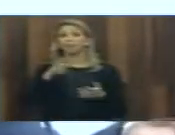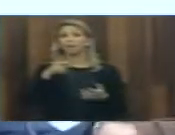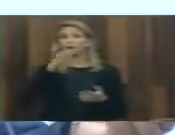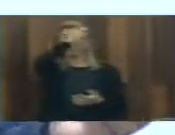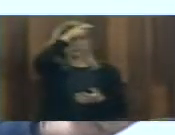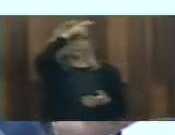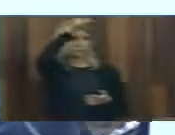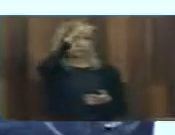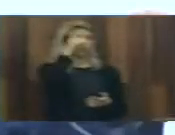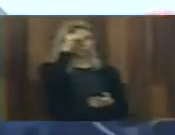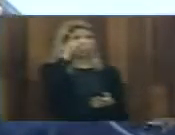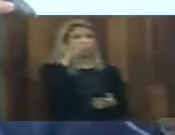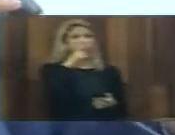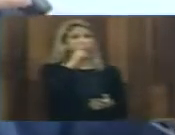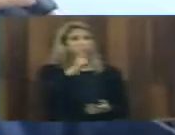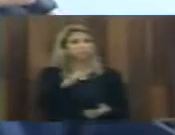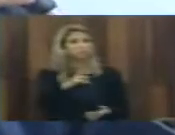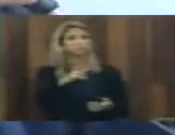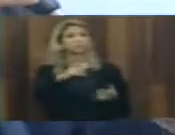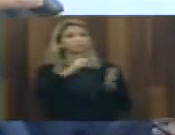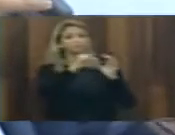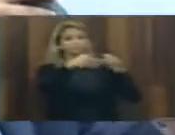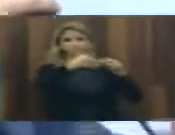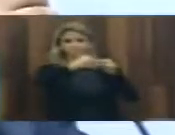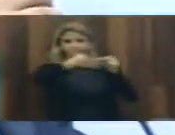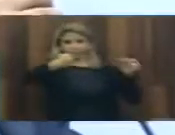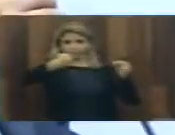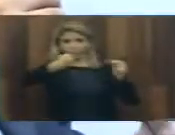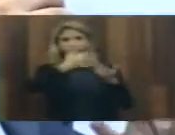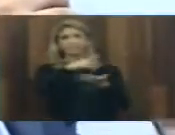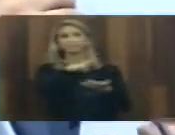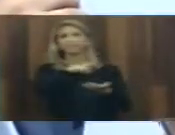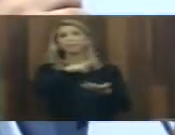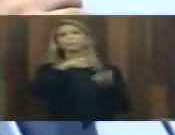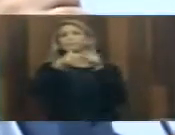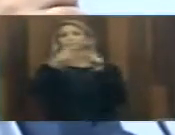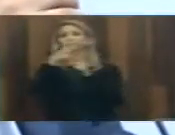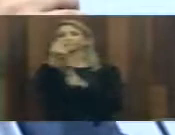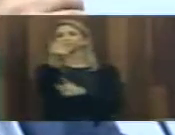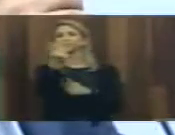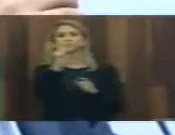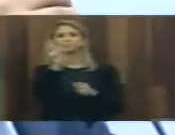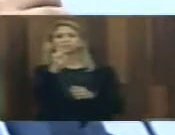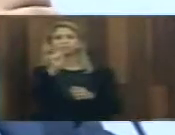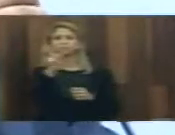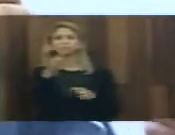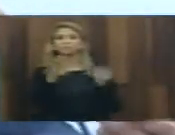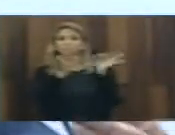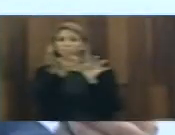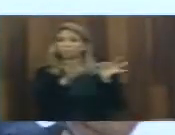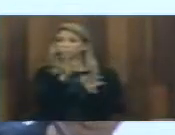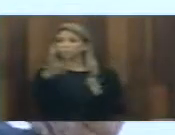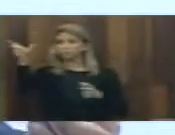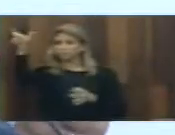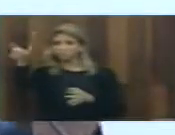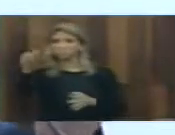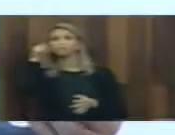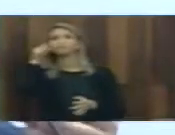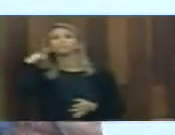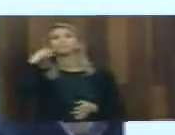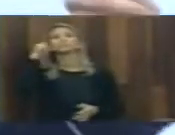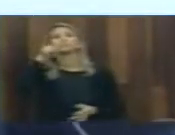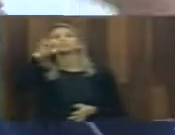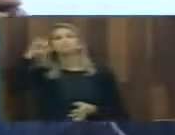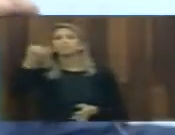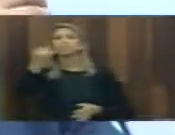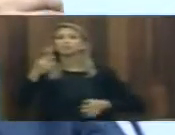coloca que num dos artigos há geração de custos. Não há geração de custos, porque o projeto da vereadora pede para que se inclua nos